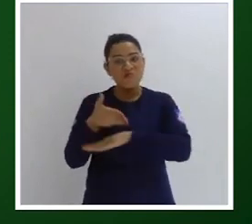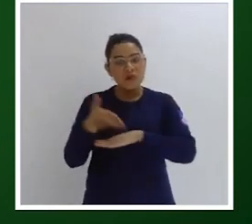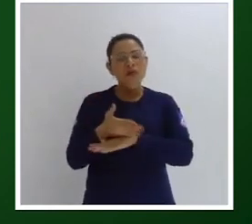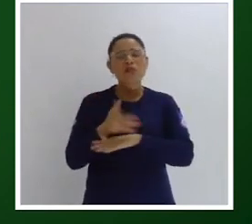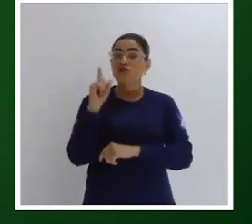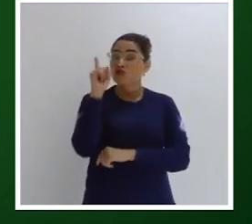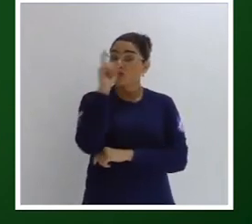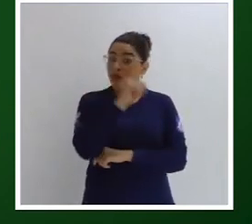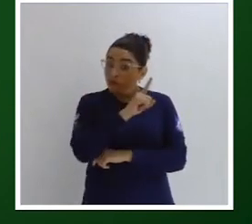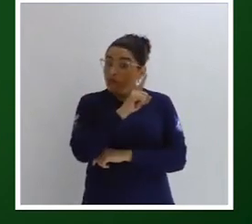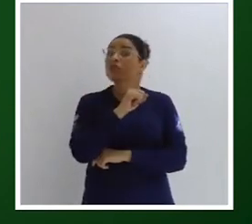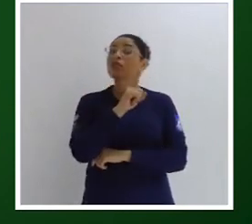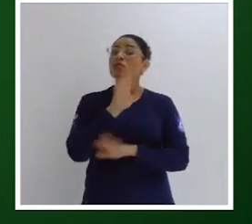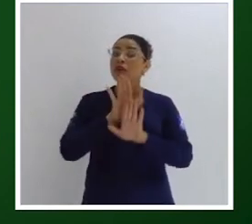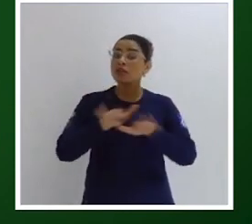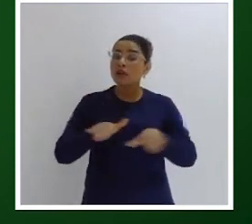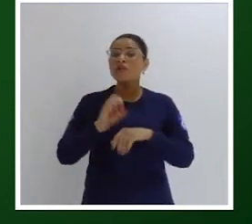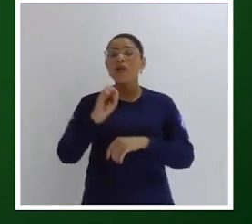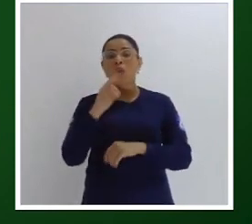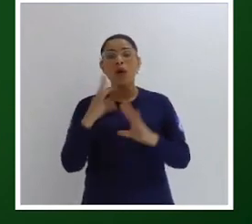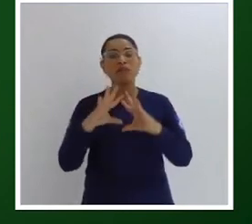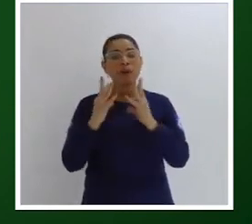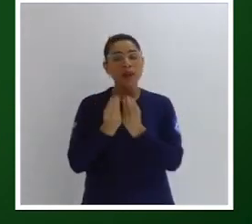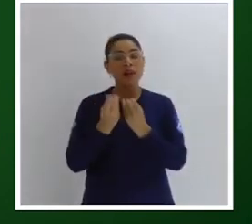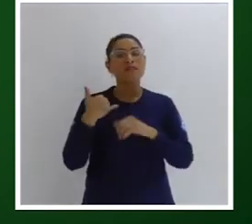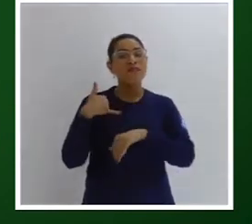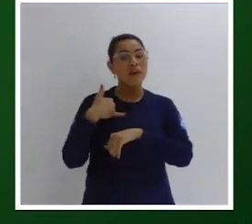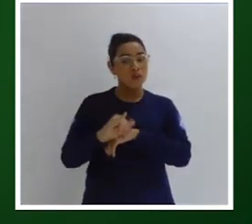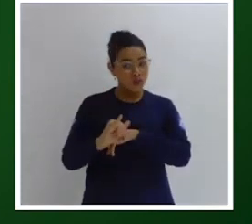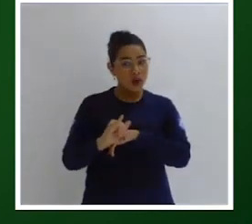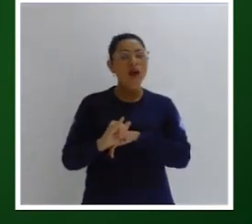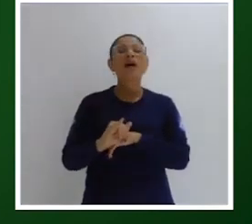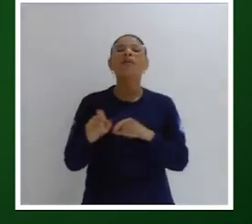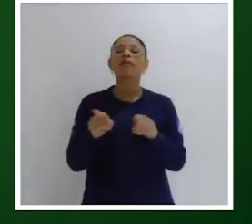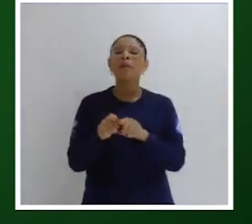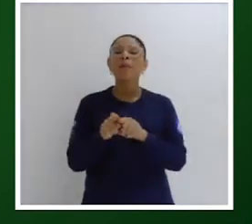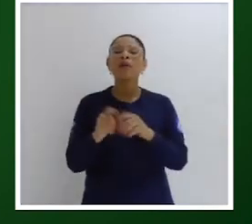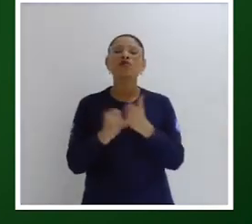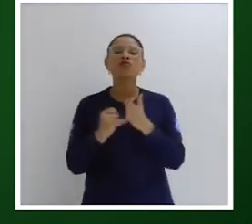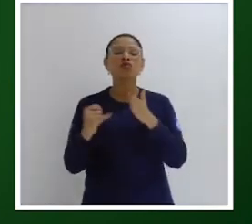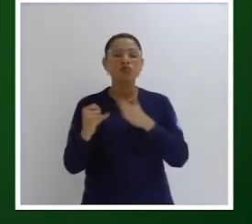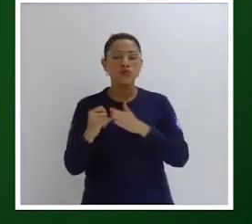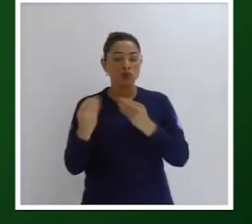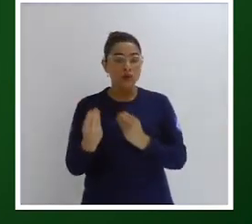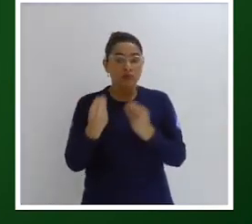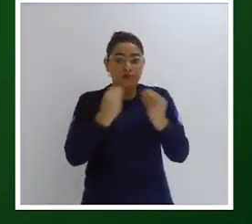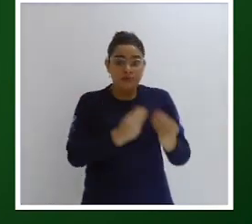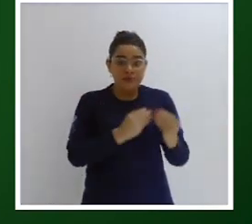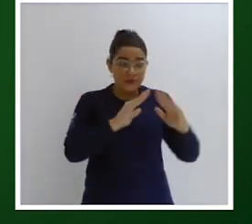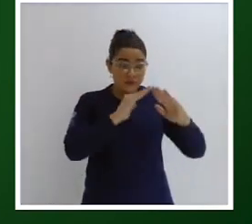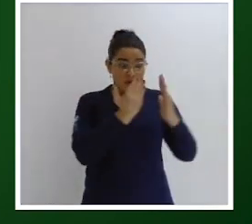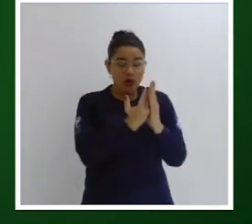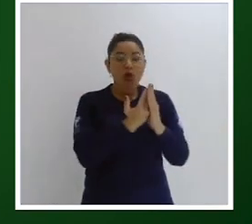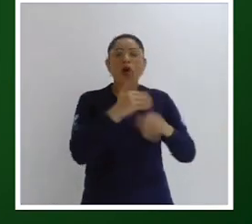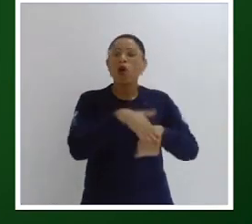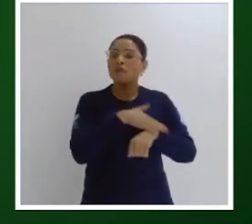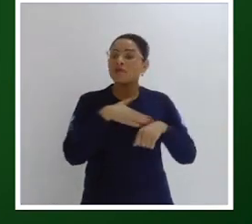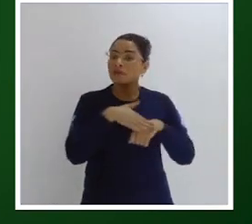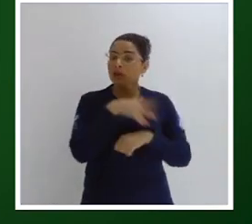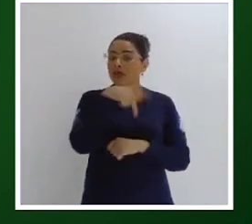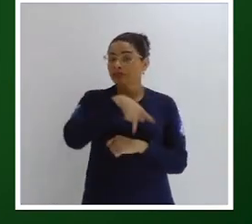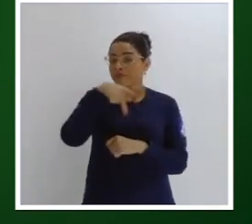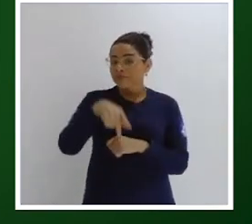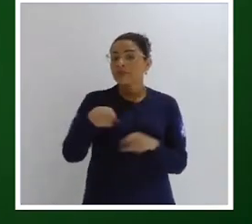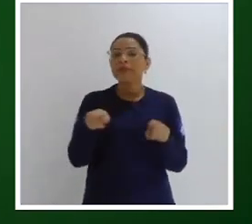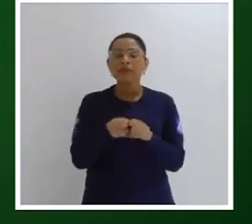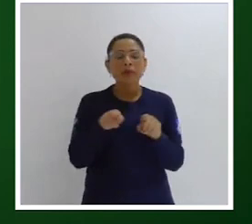pai faltar né o Instituto também mandavam pessoas na escola para conversar com os professores para